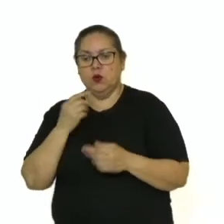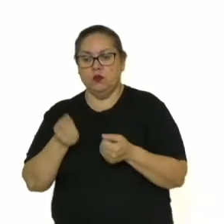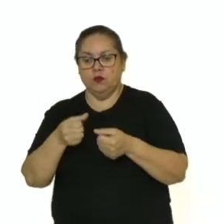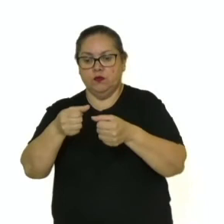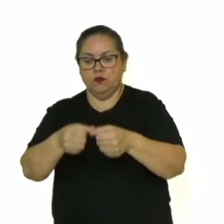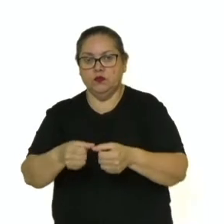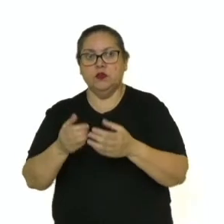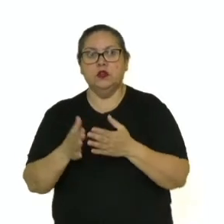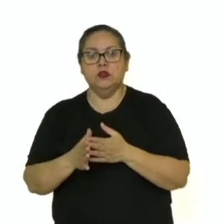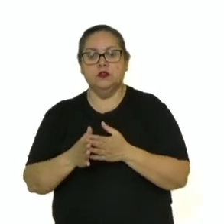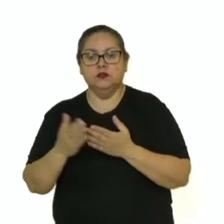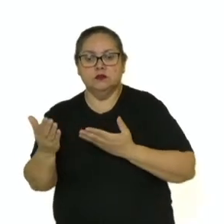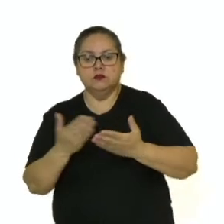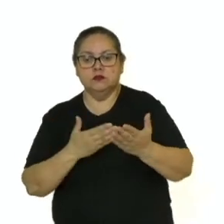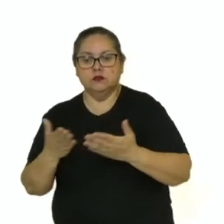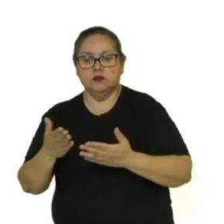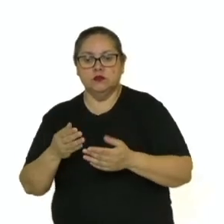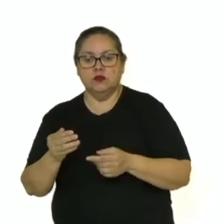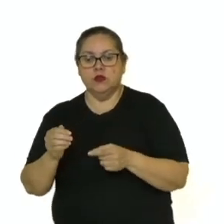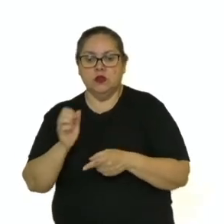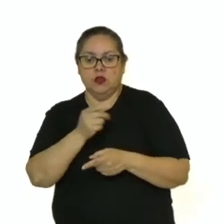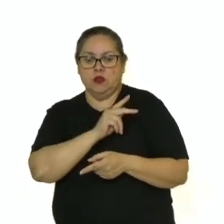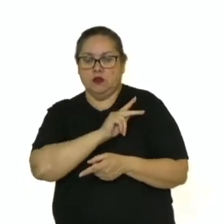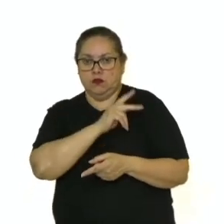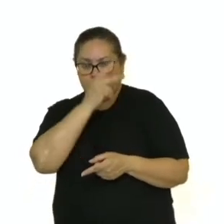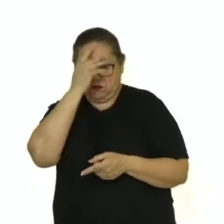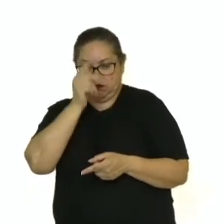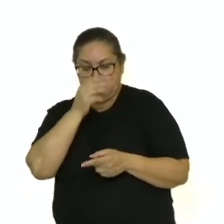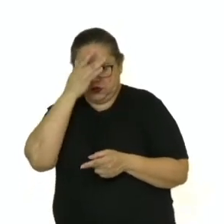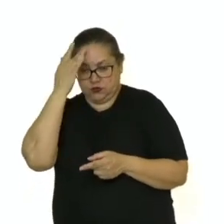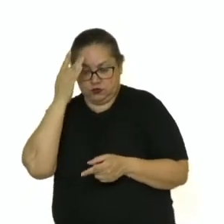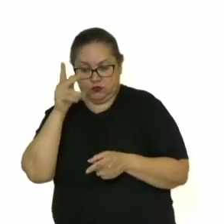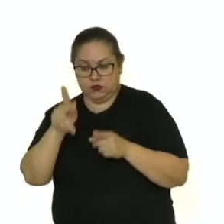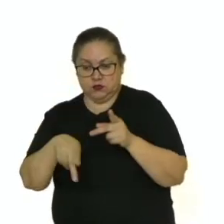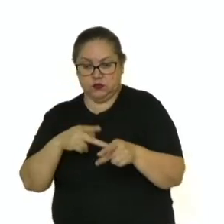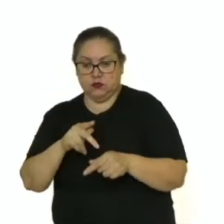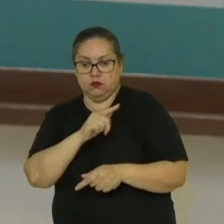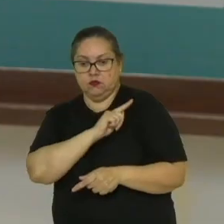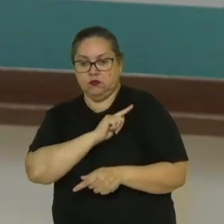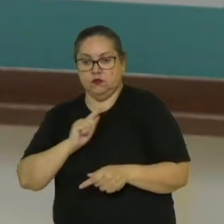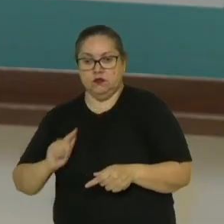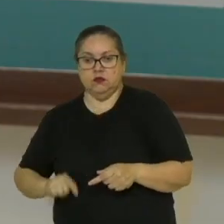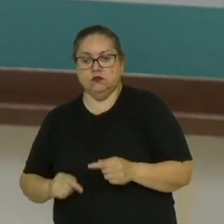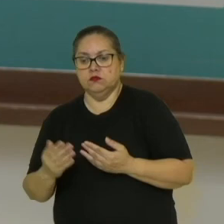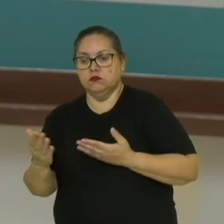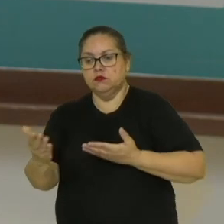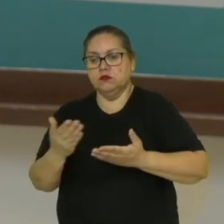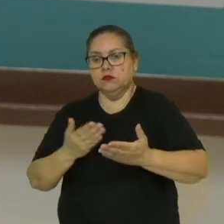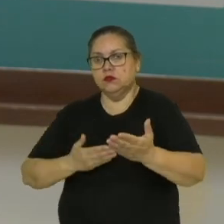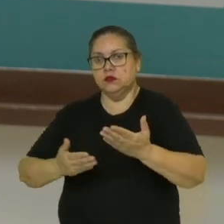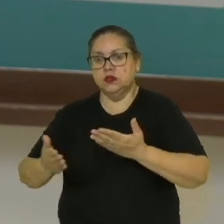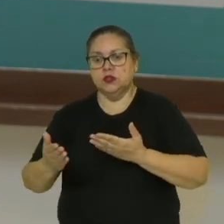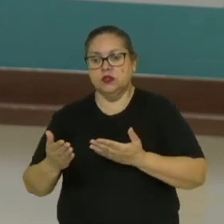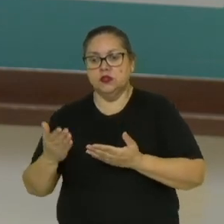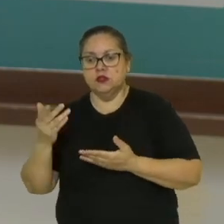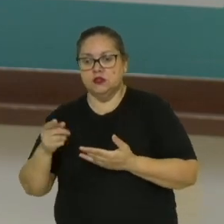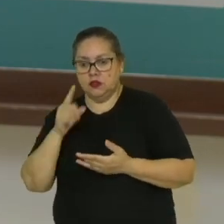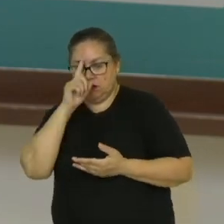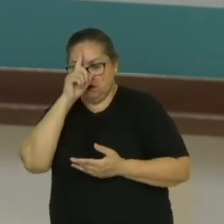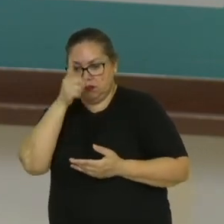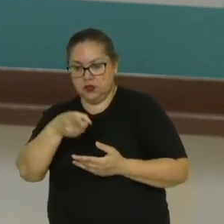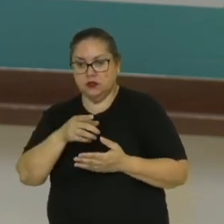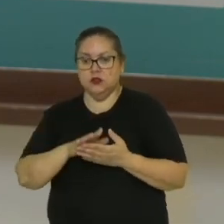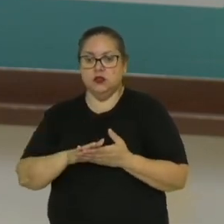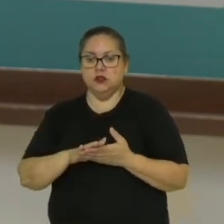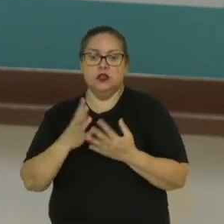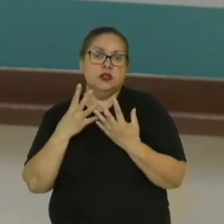estabelecem as relações entre governados e governantes. Qual que é a relação que há, então, né, entre quem gerencia o Estado,